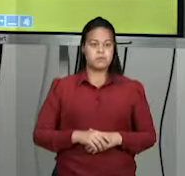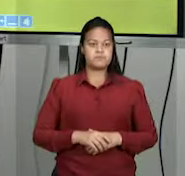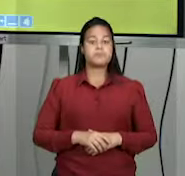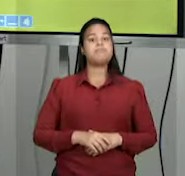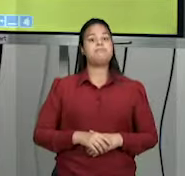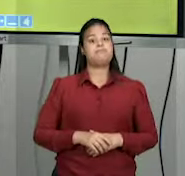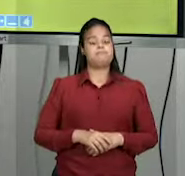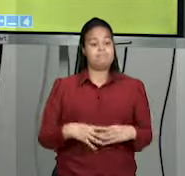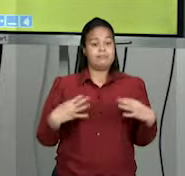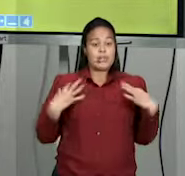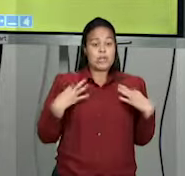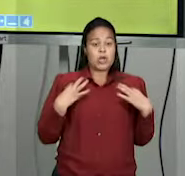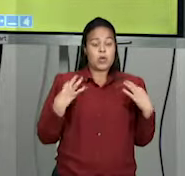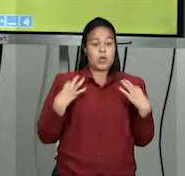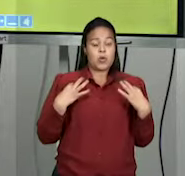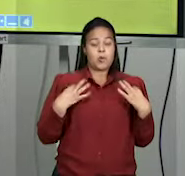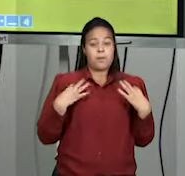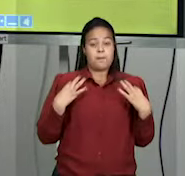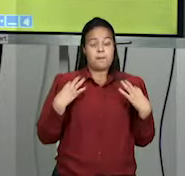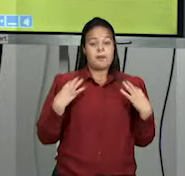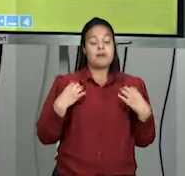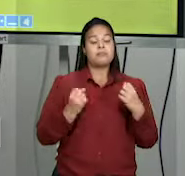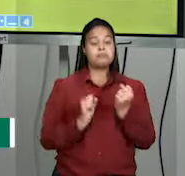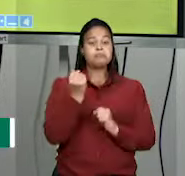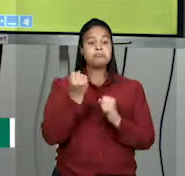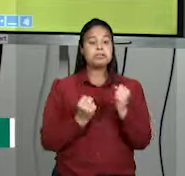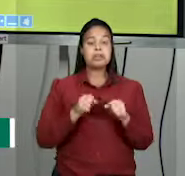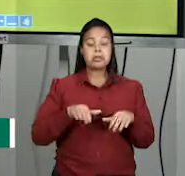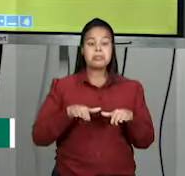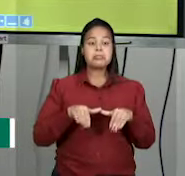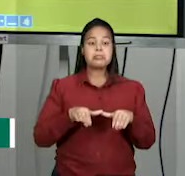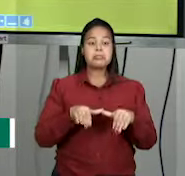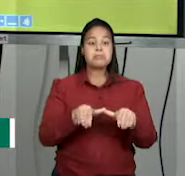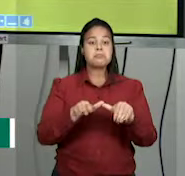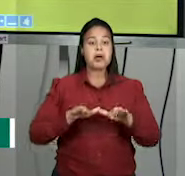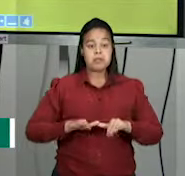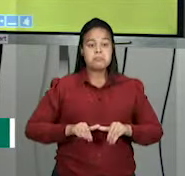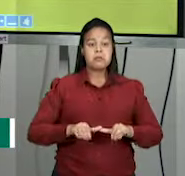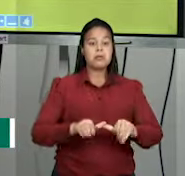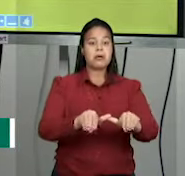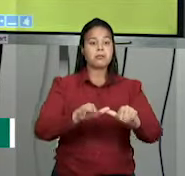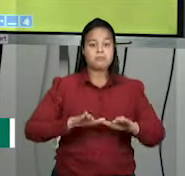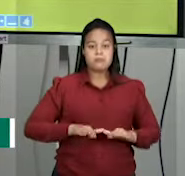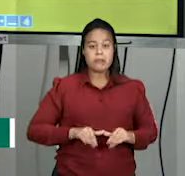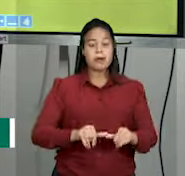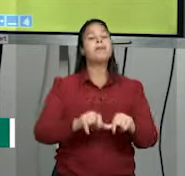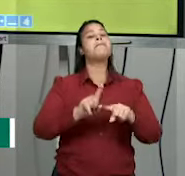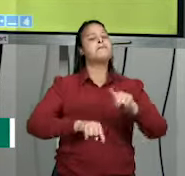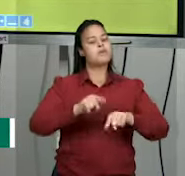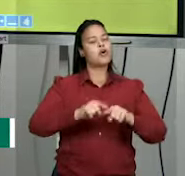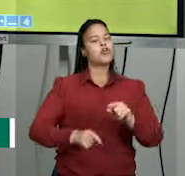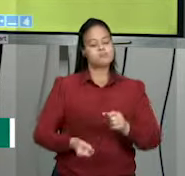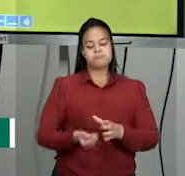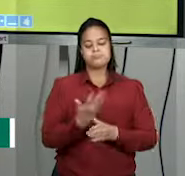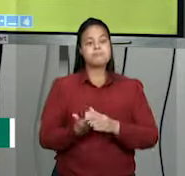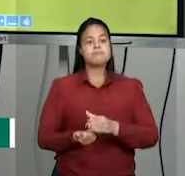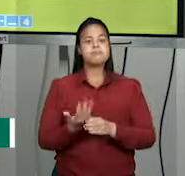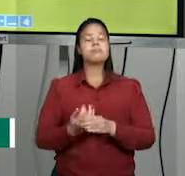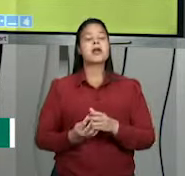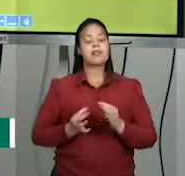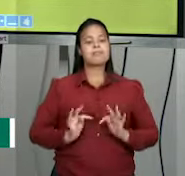O tecido, ele é industrializado, existem máquinas que o produzem, existe uma técnica